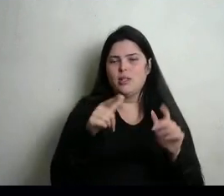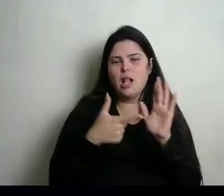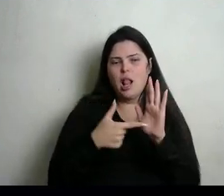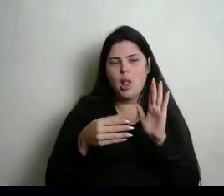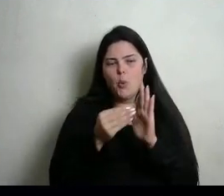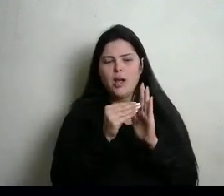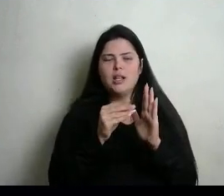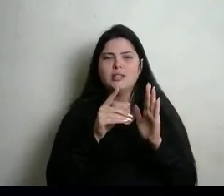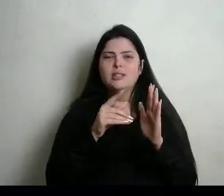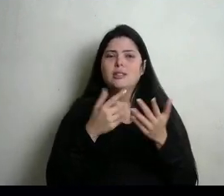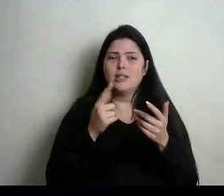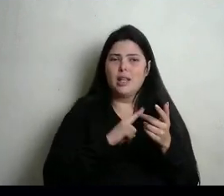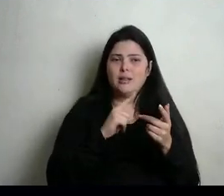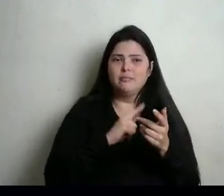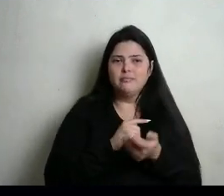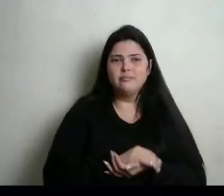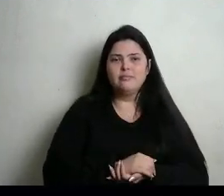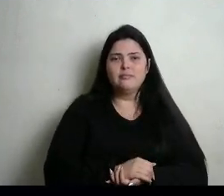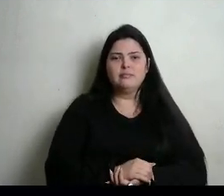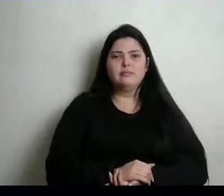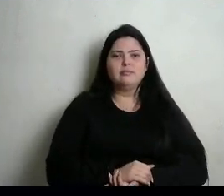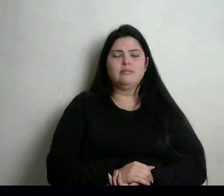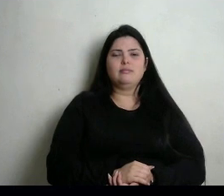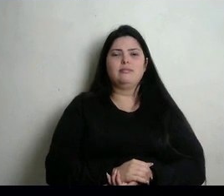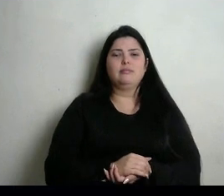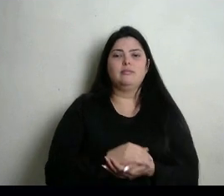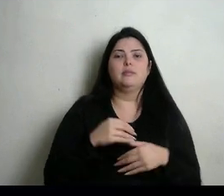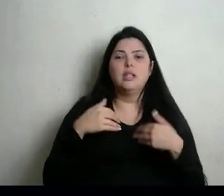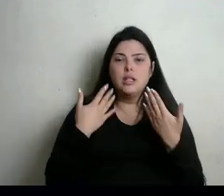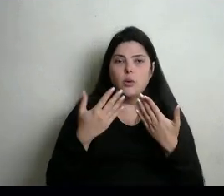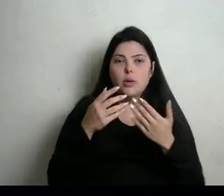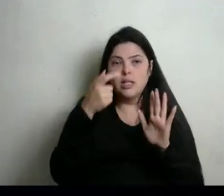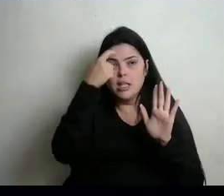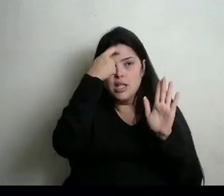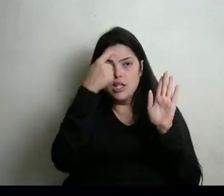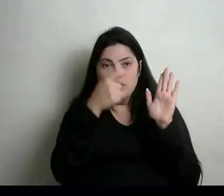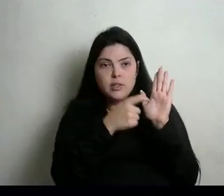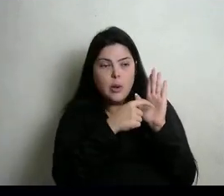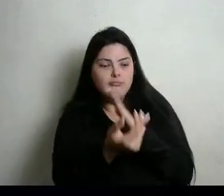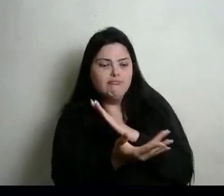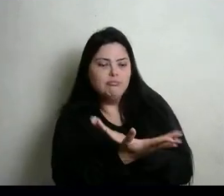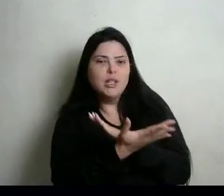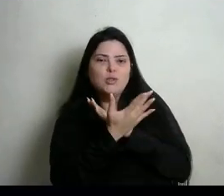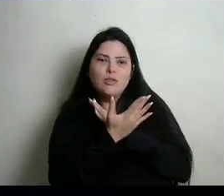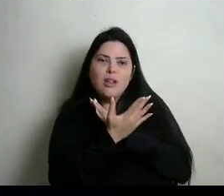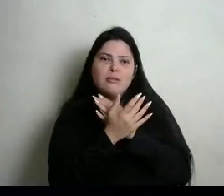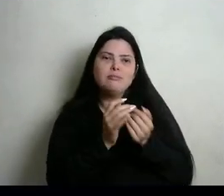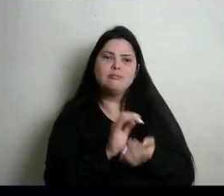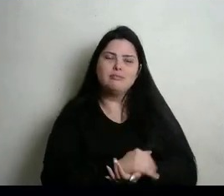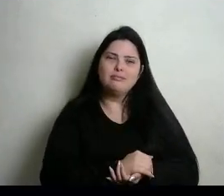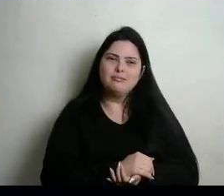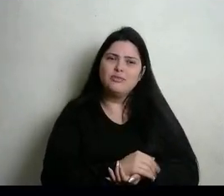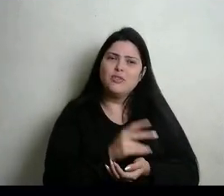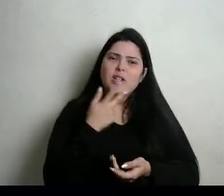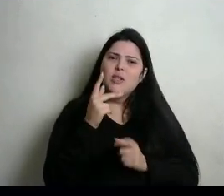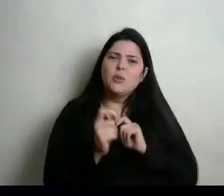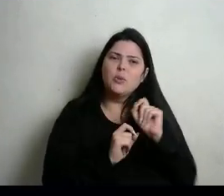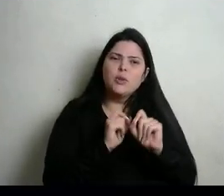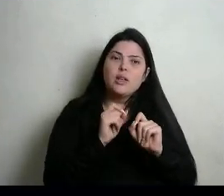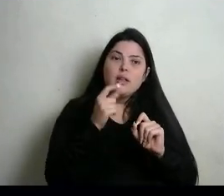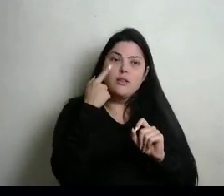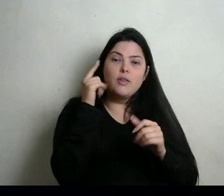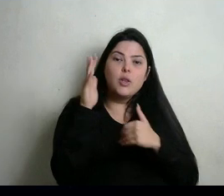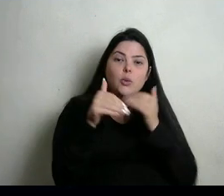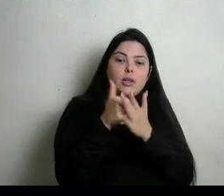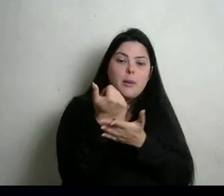ponto e vírgula. E se a gente utilizar uma IA que possa nos ajudar com isso? Não estou dizendo que a gente vai pegar toda a nossa base